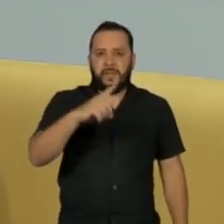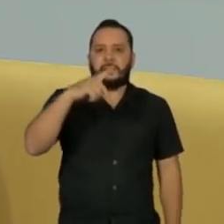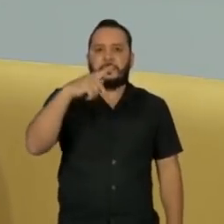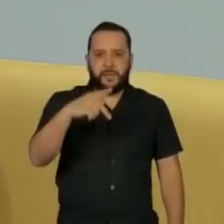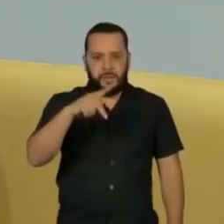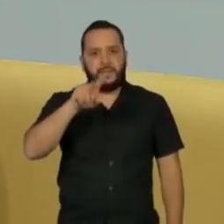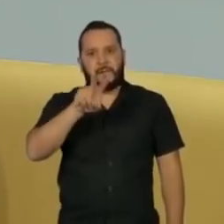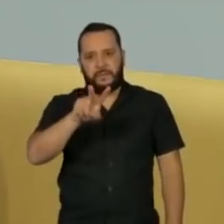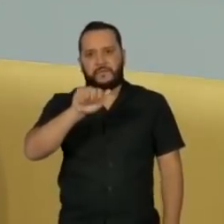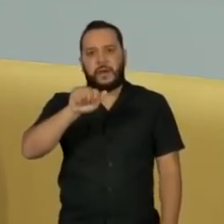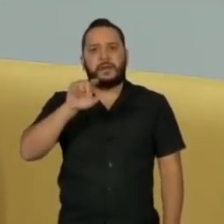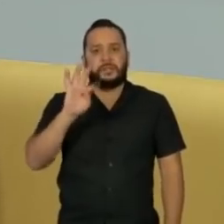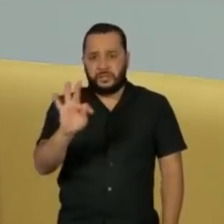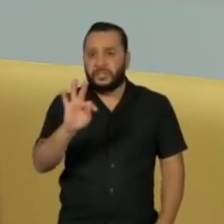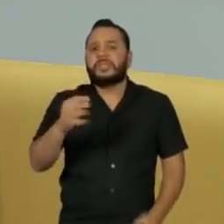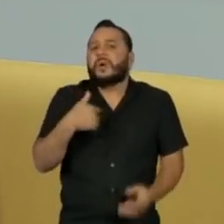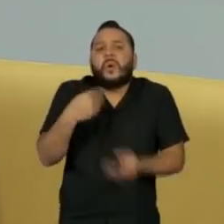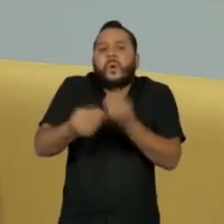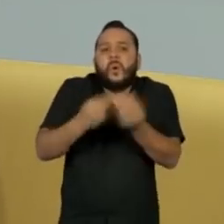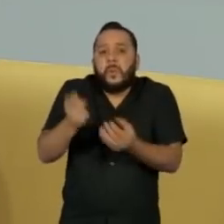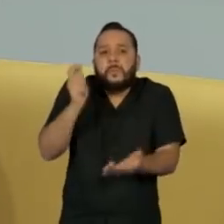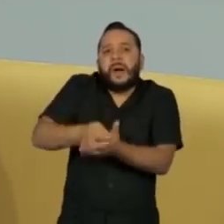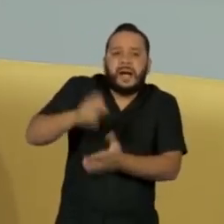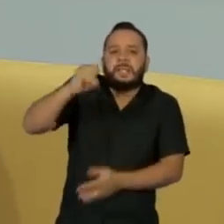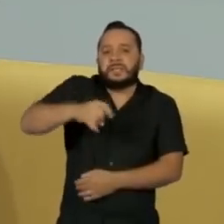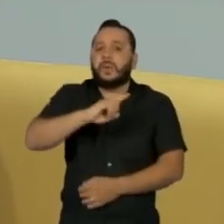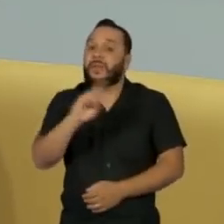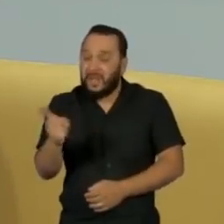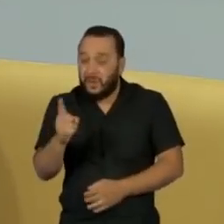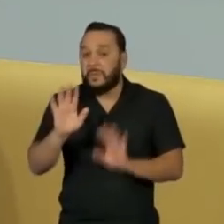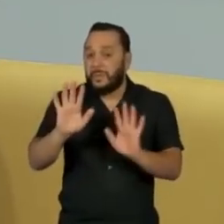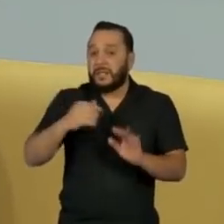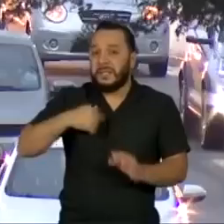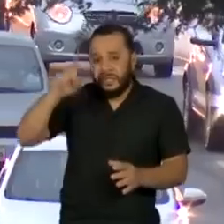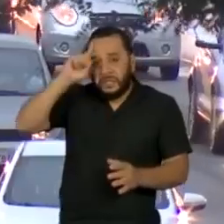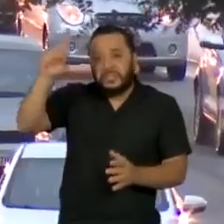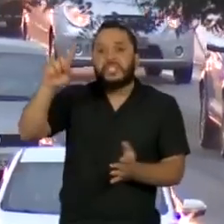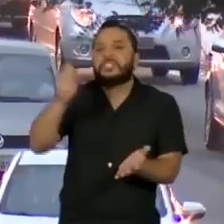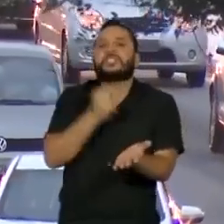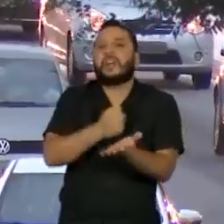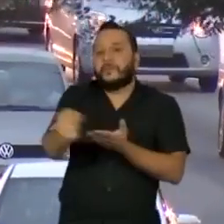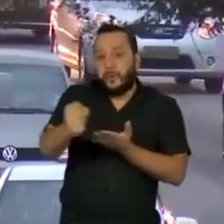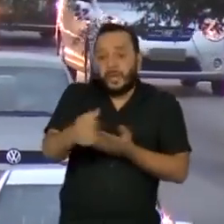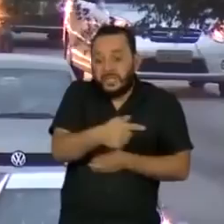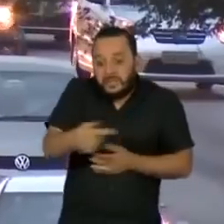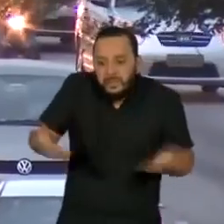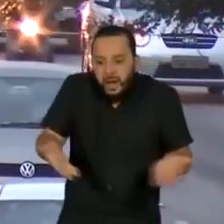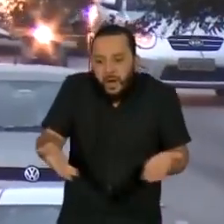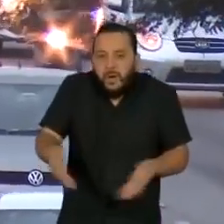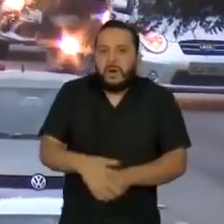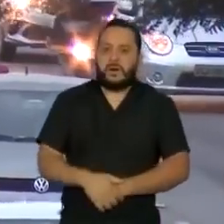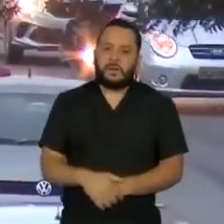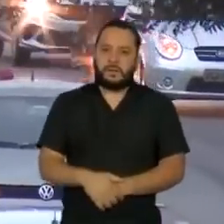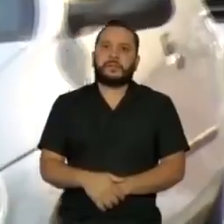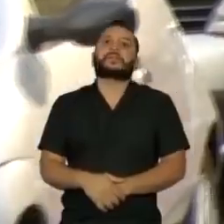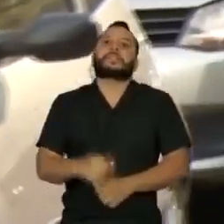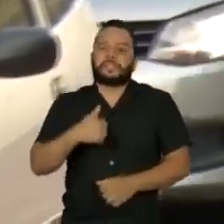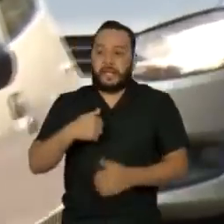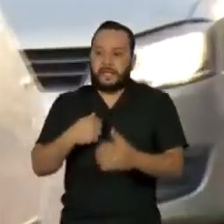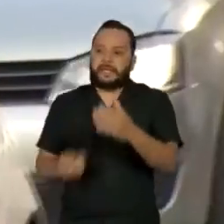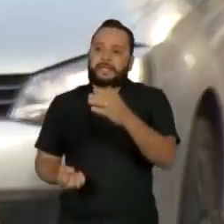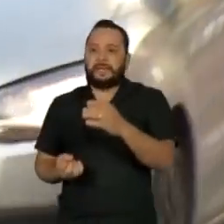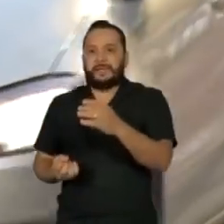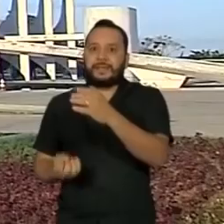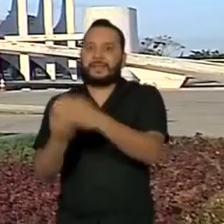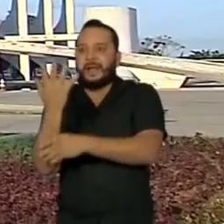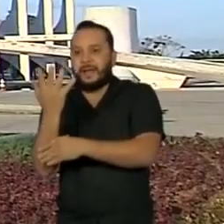serve para indenizar vítimas de acidentes, começa a vencer esta semana. Extinto e recriado em 8 dias, o